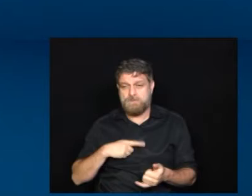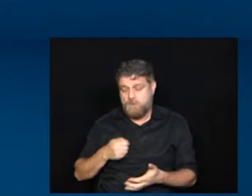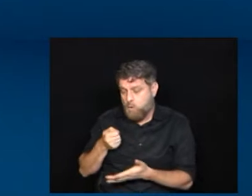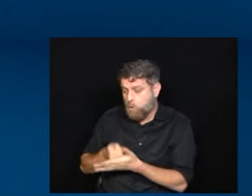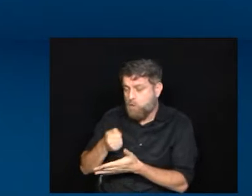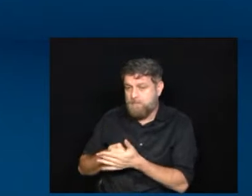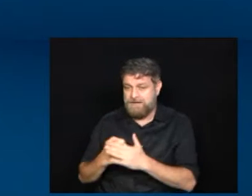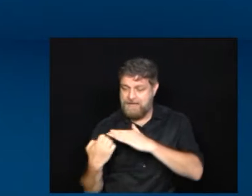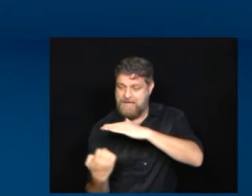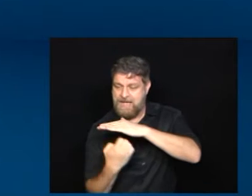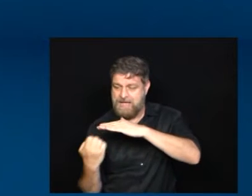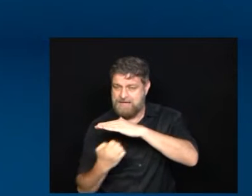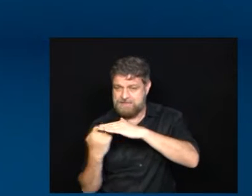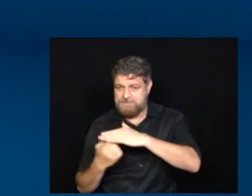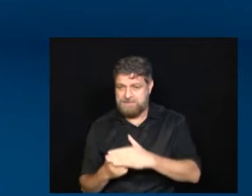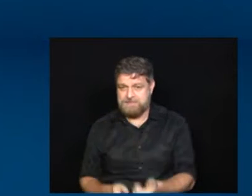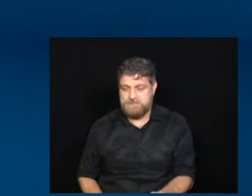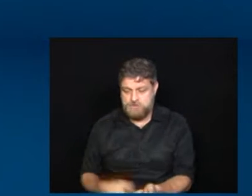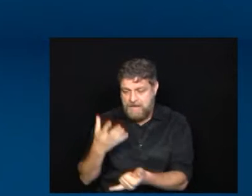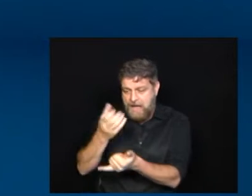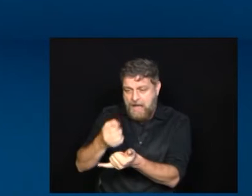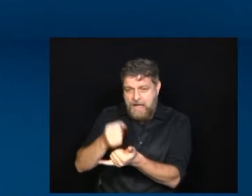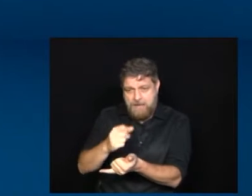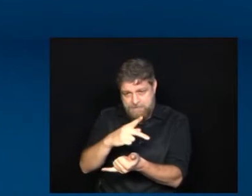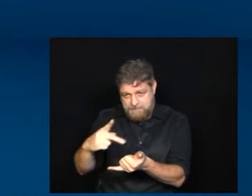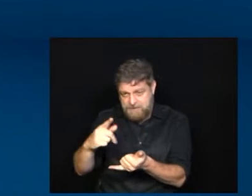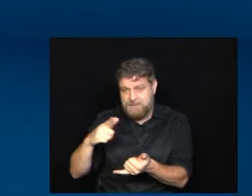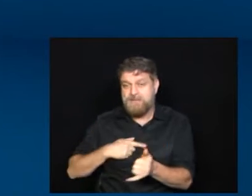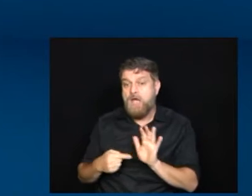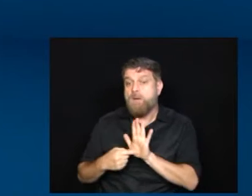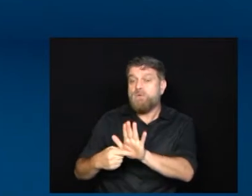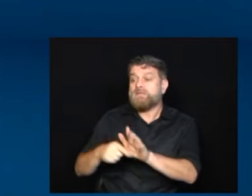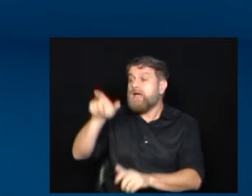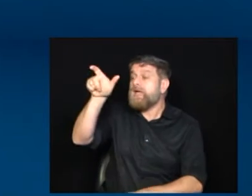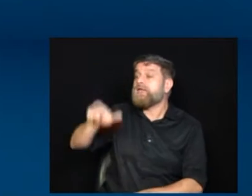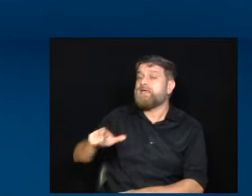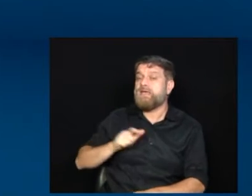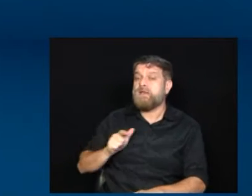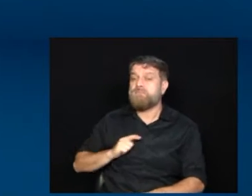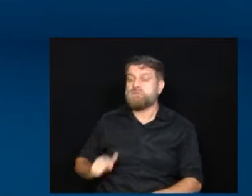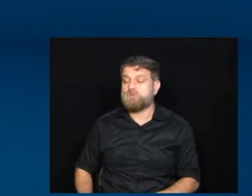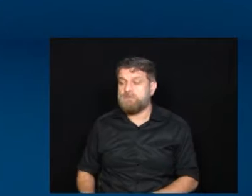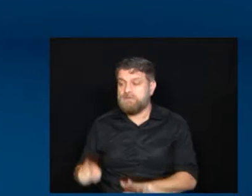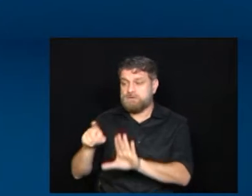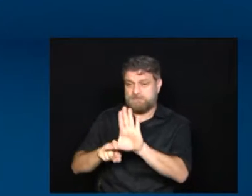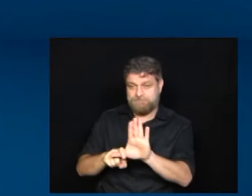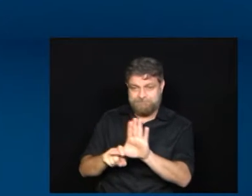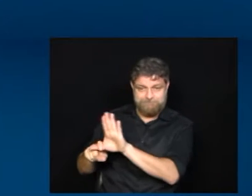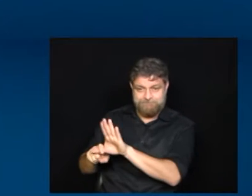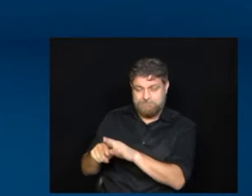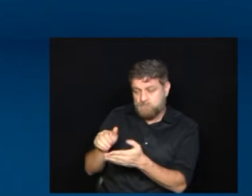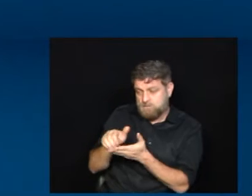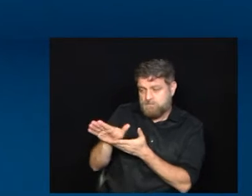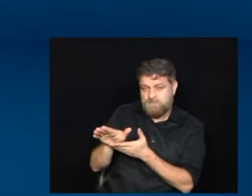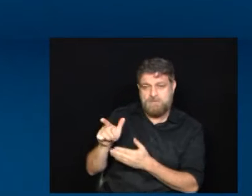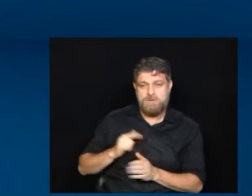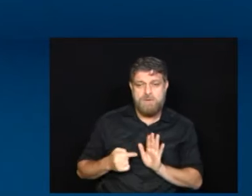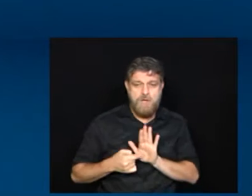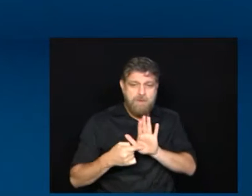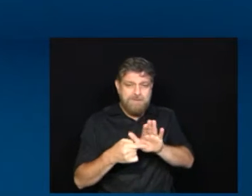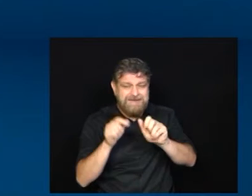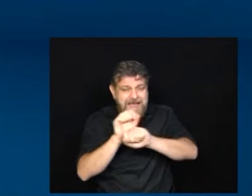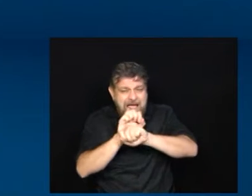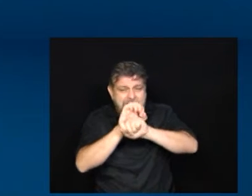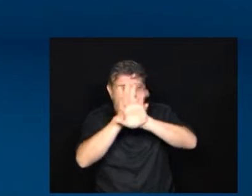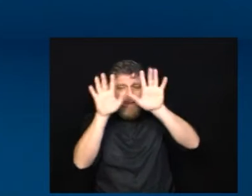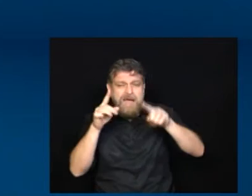as empresas de aplicativos a notificarem o prestador de serviço de sua suspensão ou exclusão com indicação clara